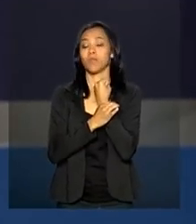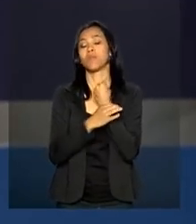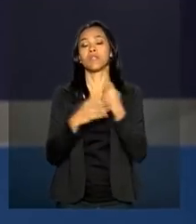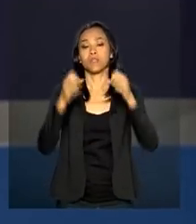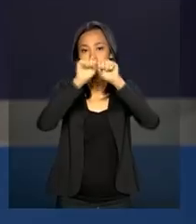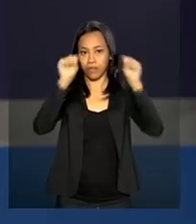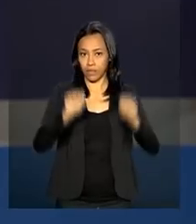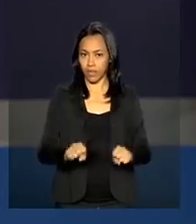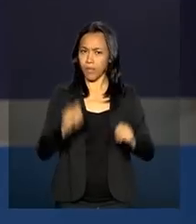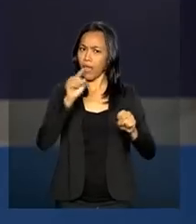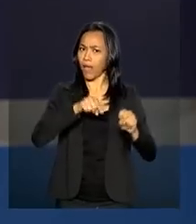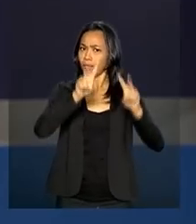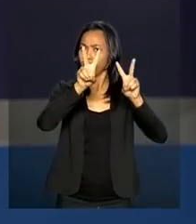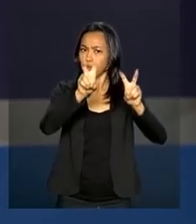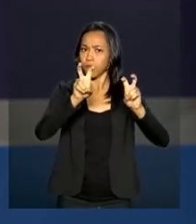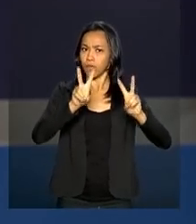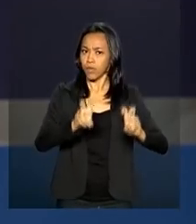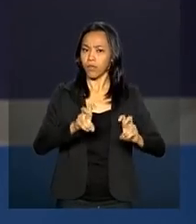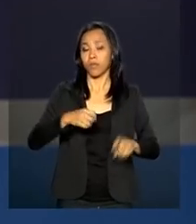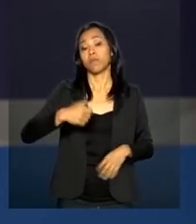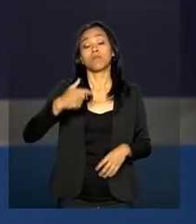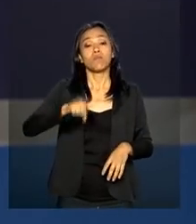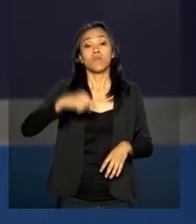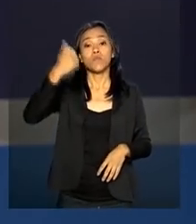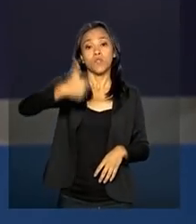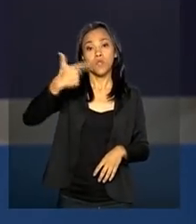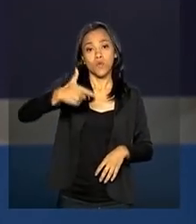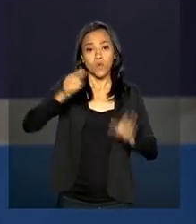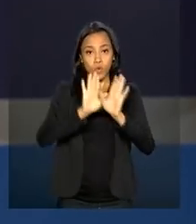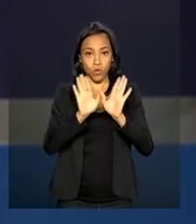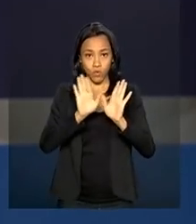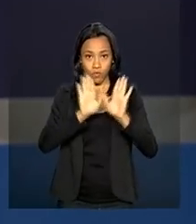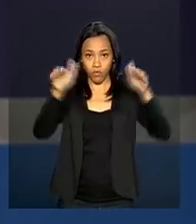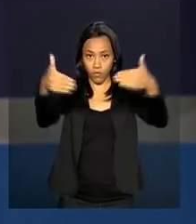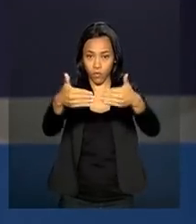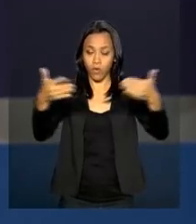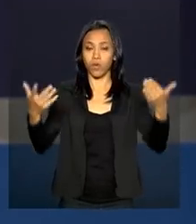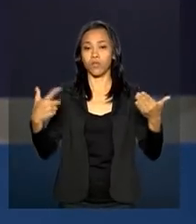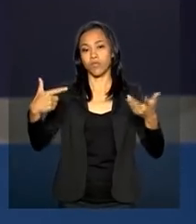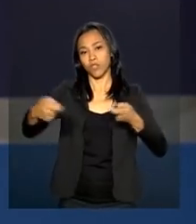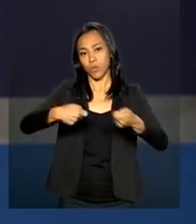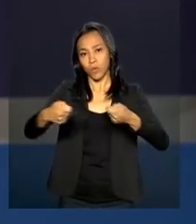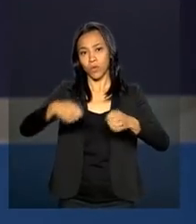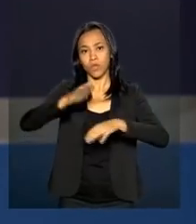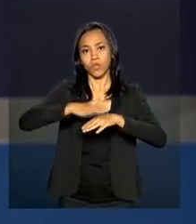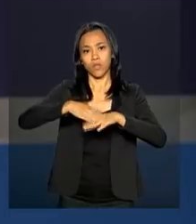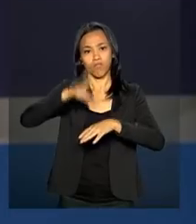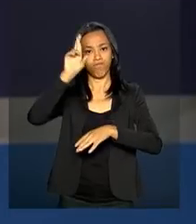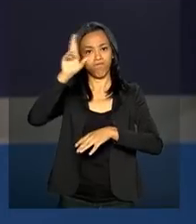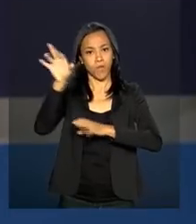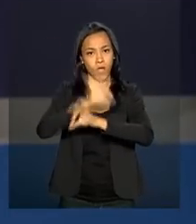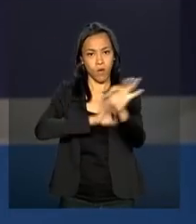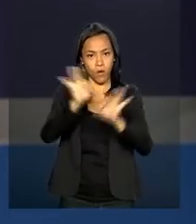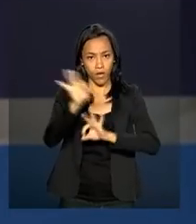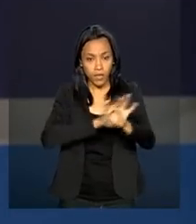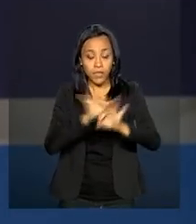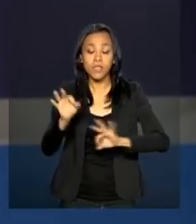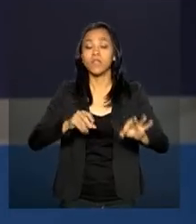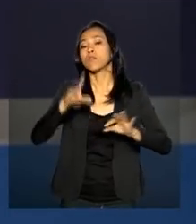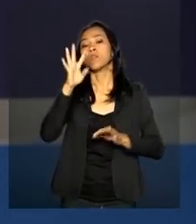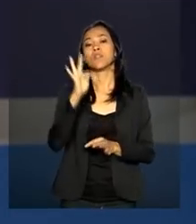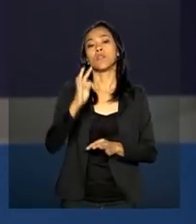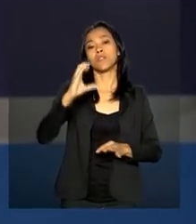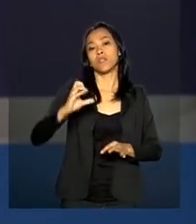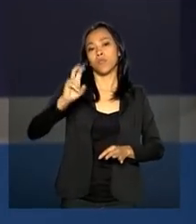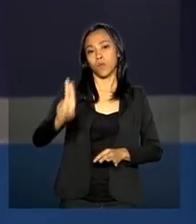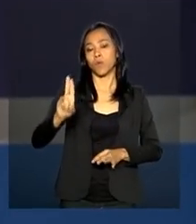desafios que são tema do segundo fórum Nacional de Controle promovido pelo tribunal de contas da União o presidente Michel Temer